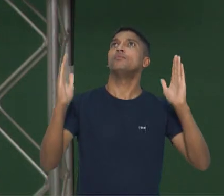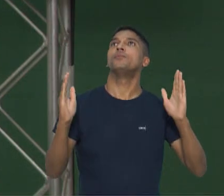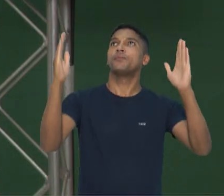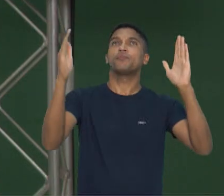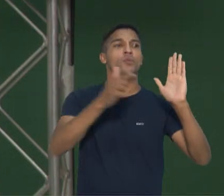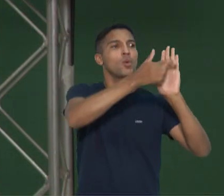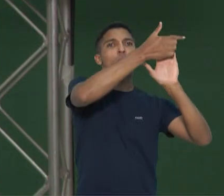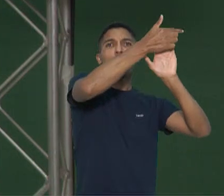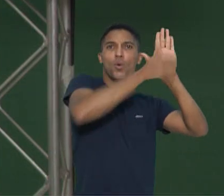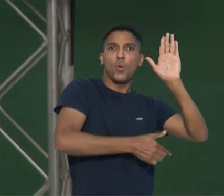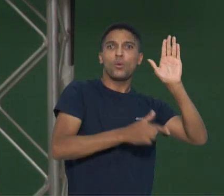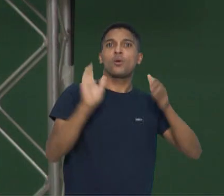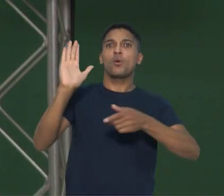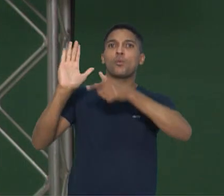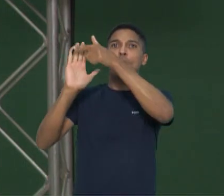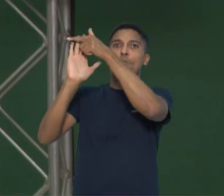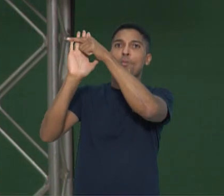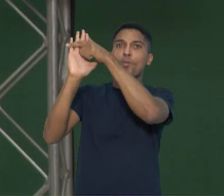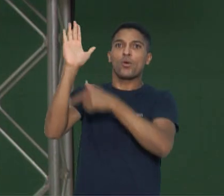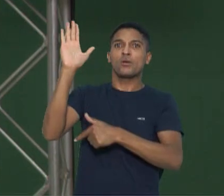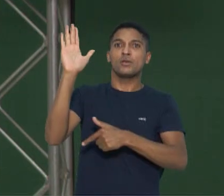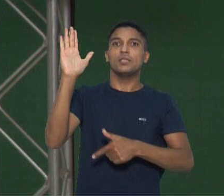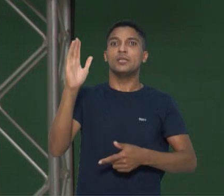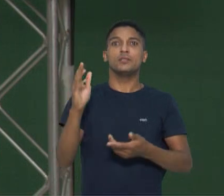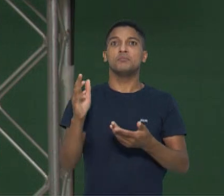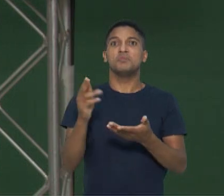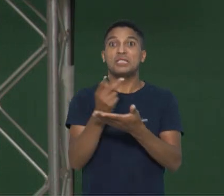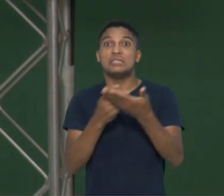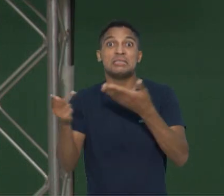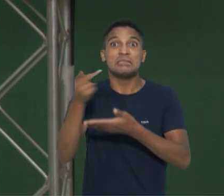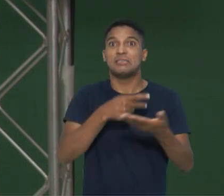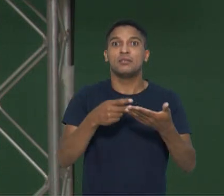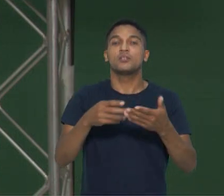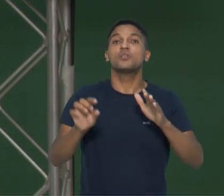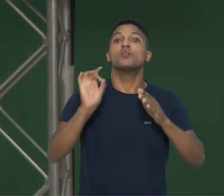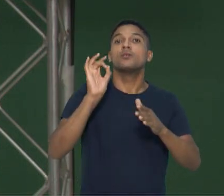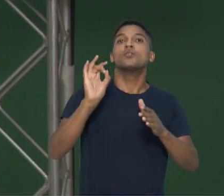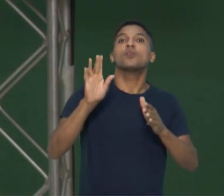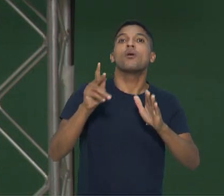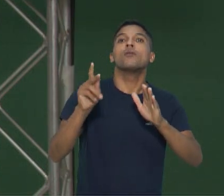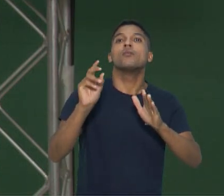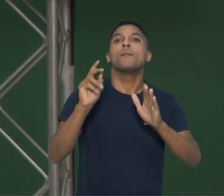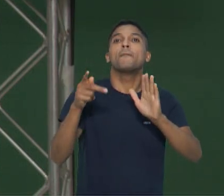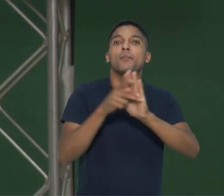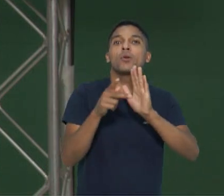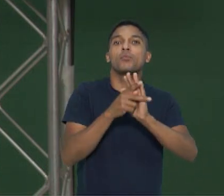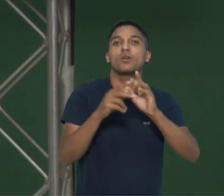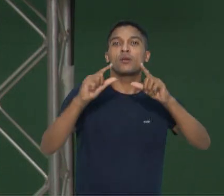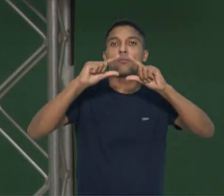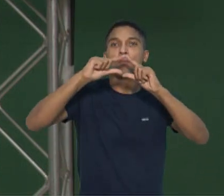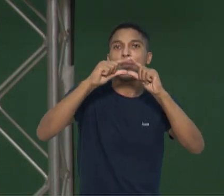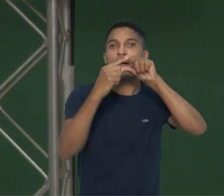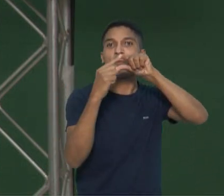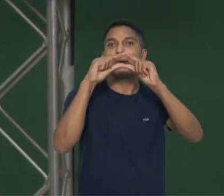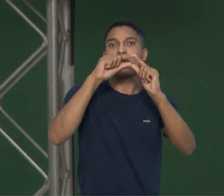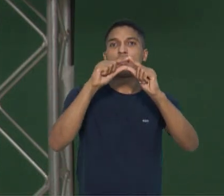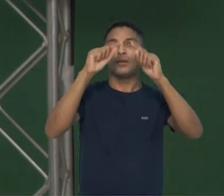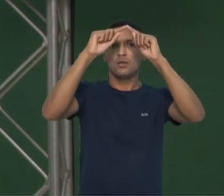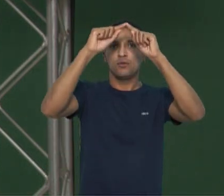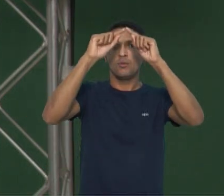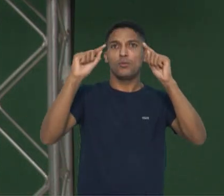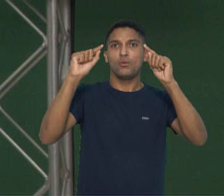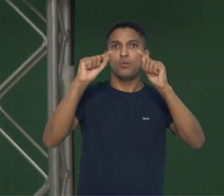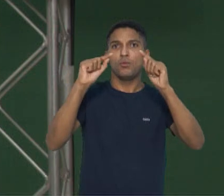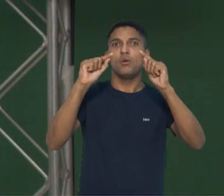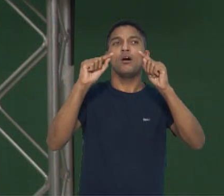desenhos figurativos, né? Que representem figuras. E a gente tem aqui o vitral. Notem que o vitral da igreja, ele é bem,